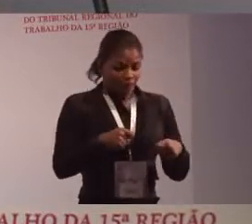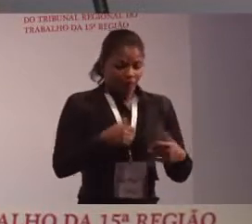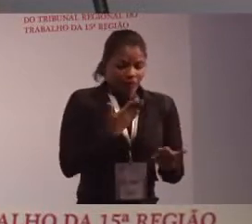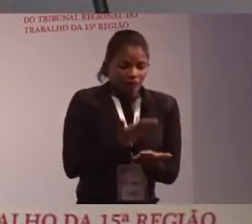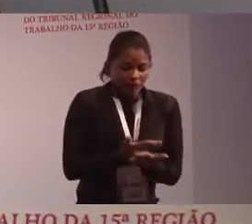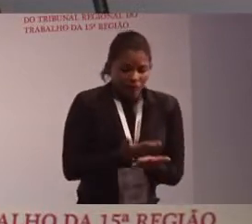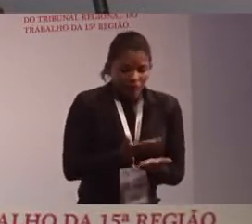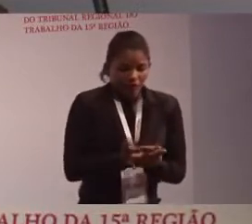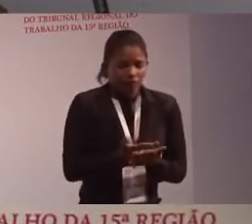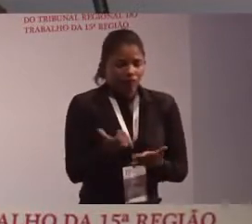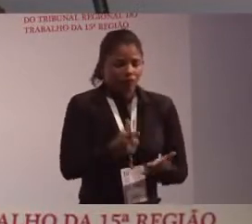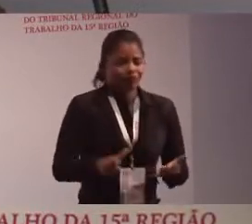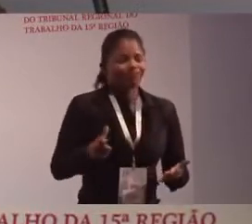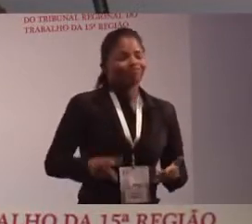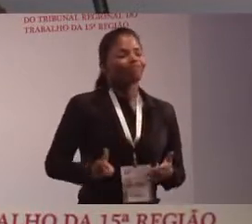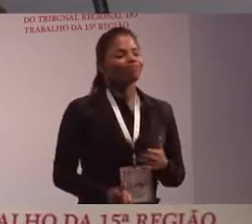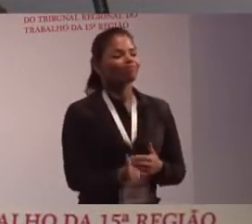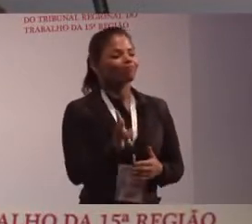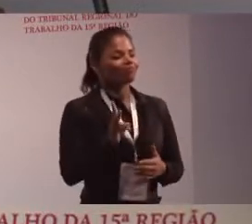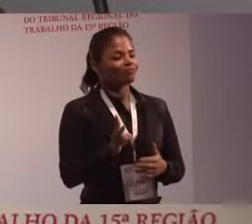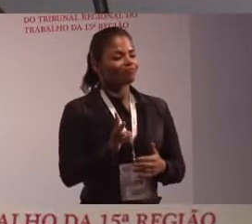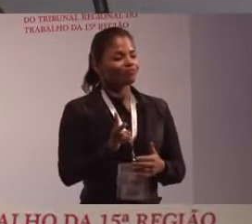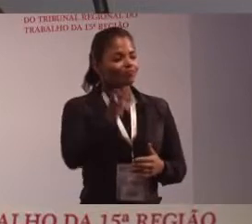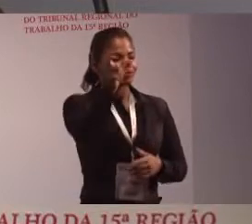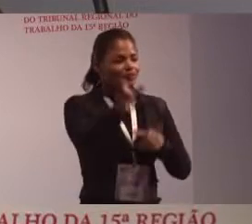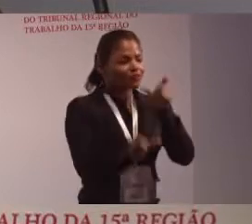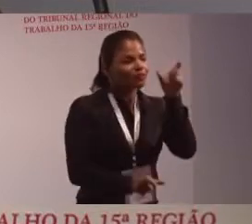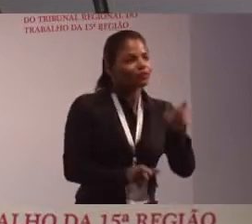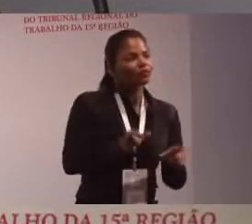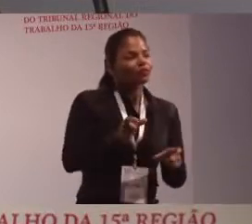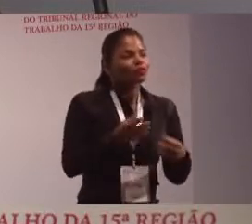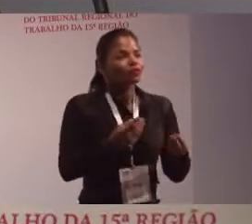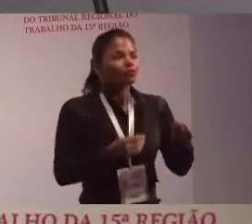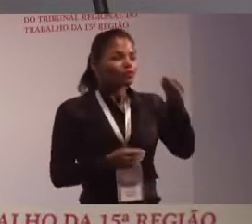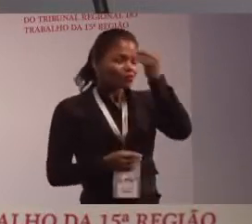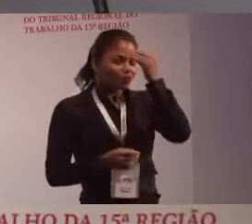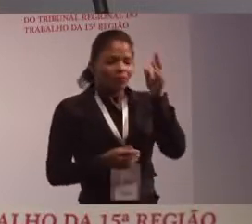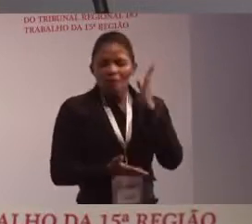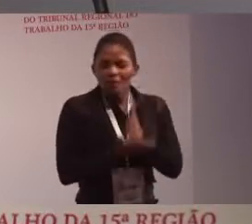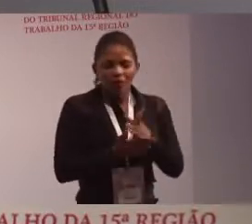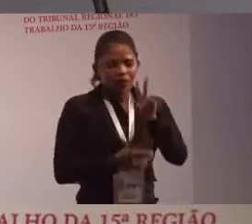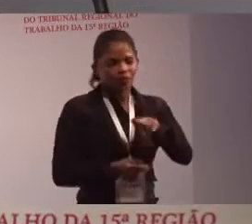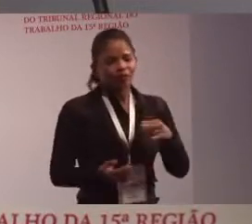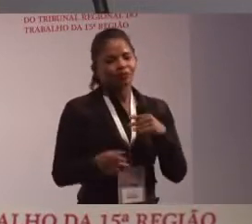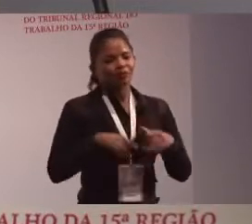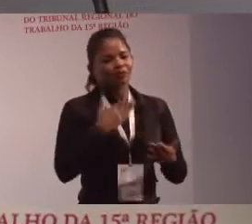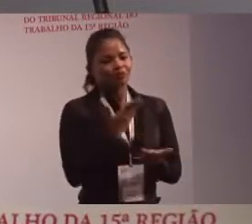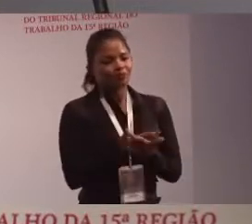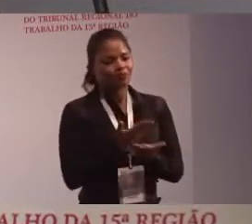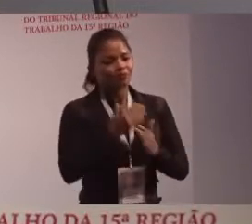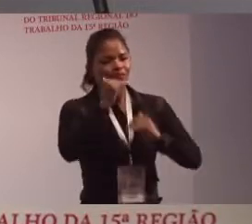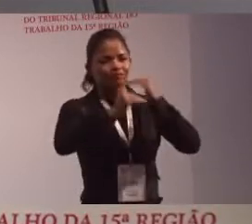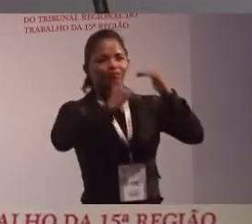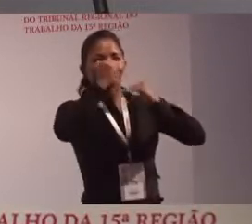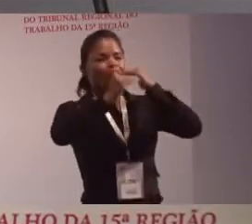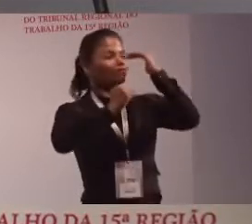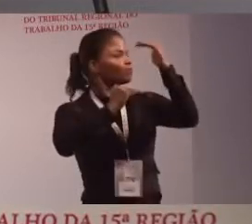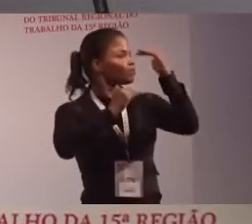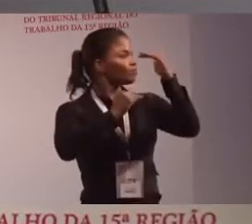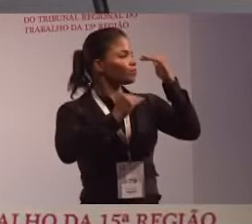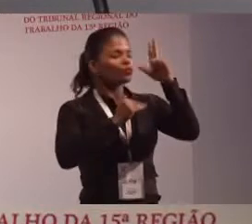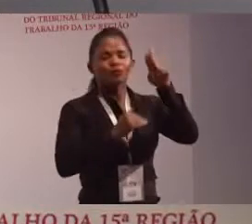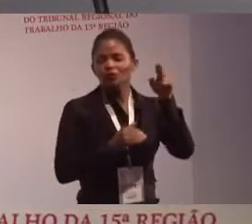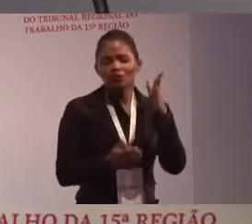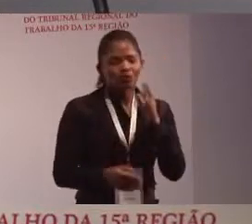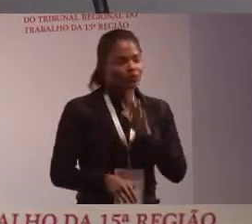retomado, ou, se as pessoas já adotaram a ideia de que não pararam nunca de estudar e se desenvolver, também não vão parar nunca